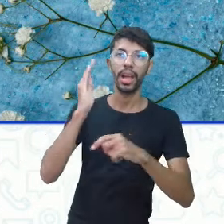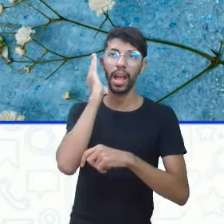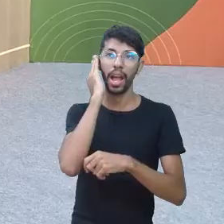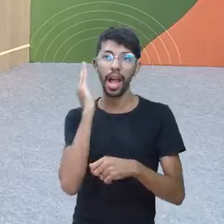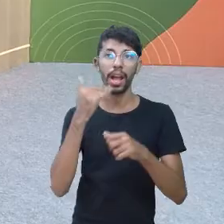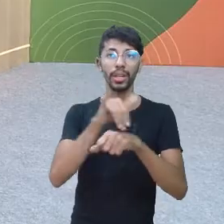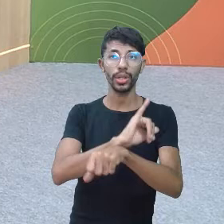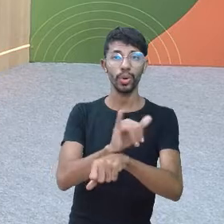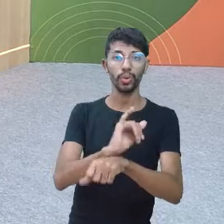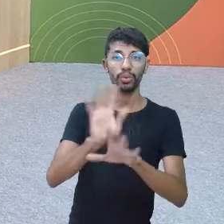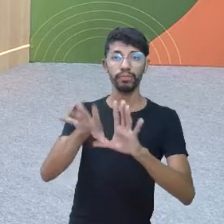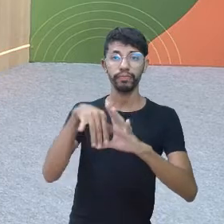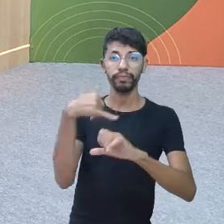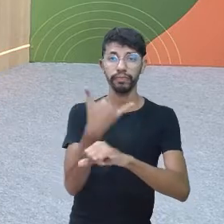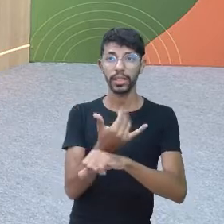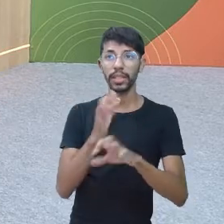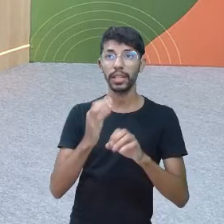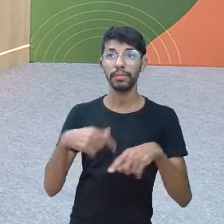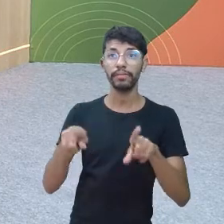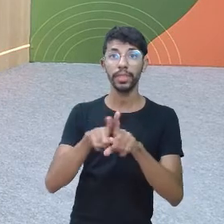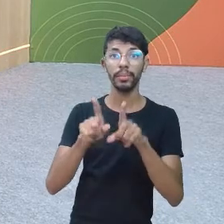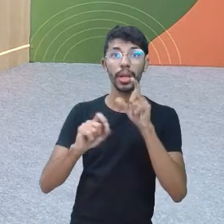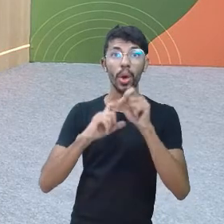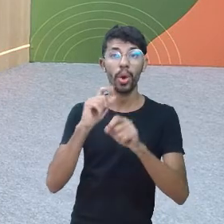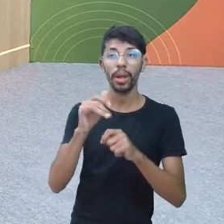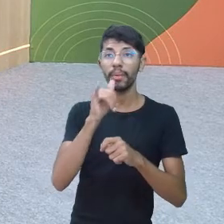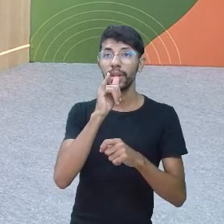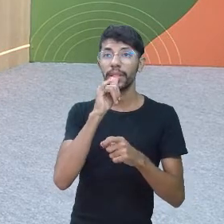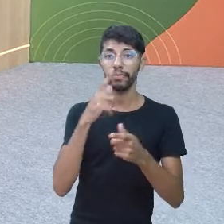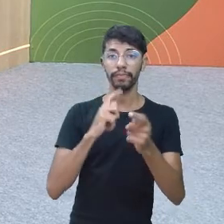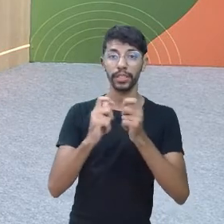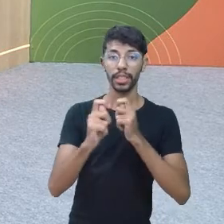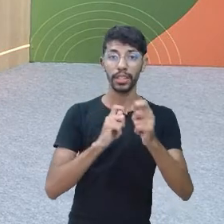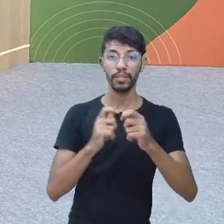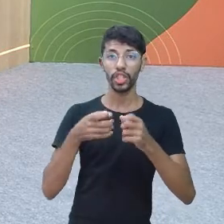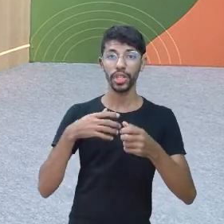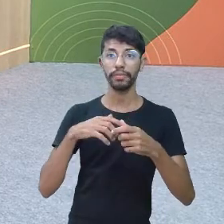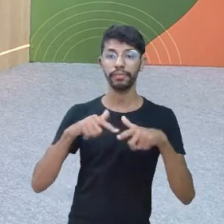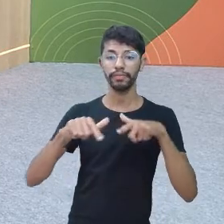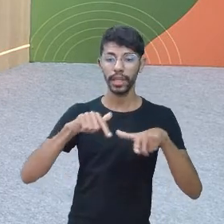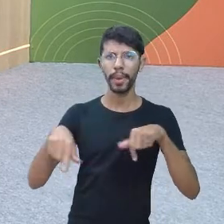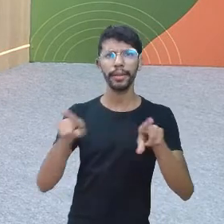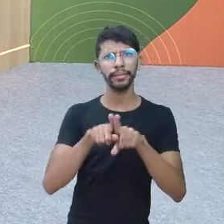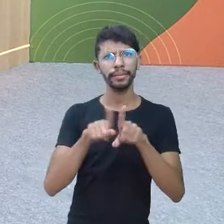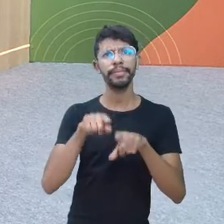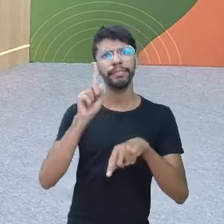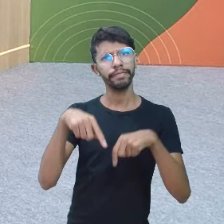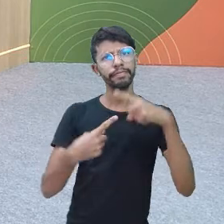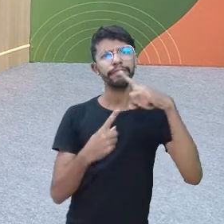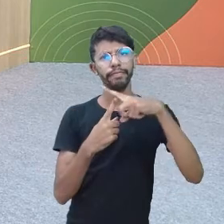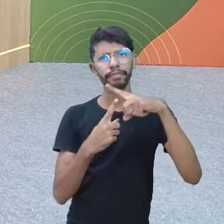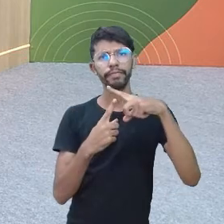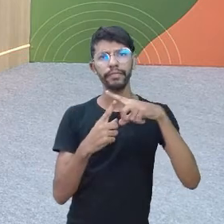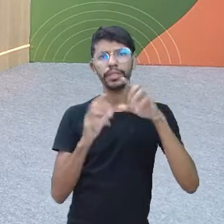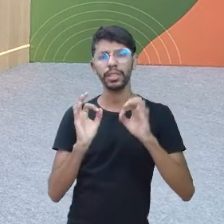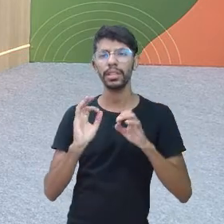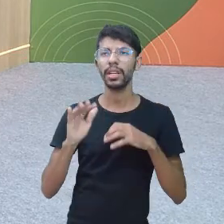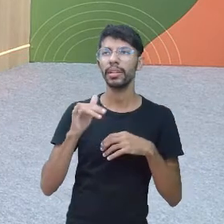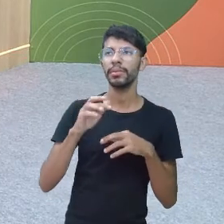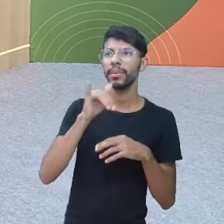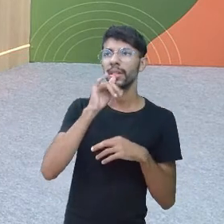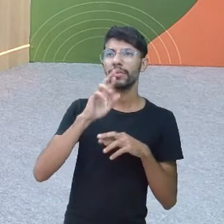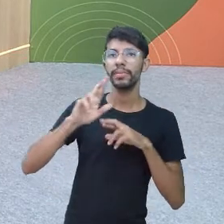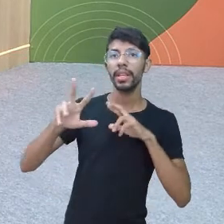podcasts. Uma entrevista de emprego também é um tipo de entrevista, né? Muito diferente da entrevista de entretenimento ou da entrevista de